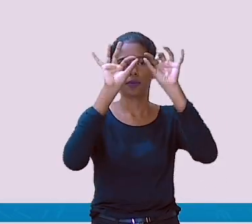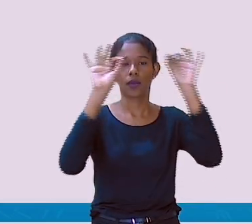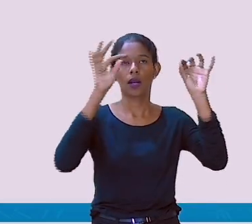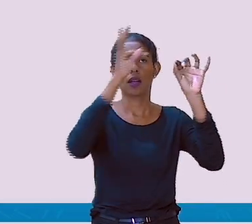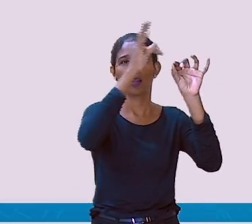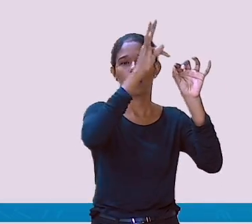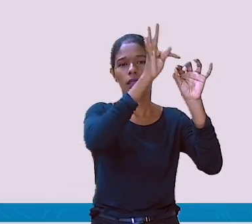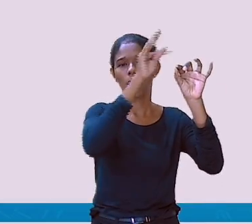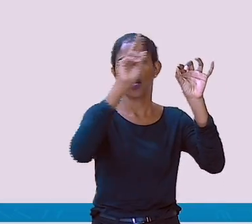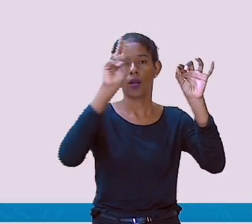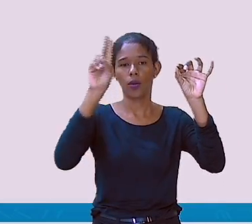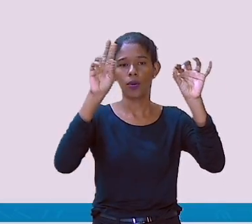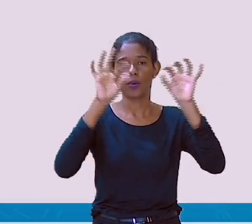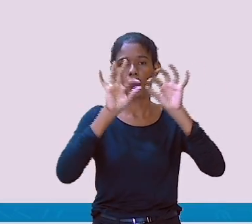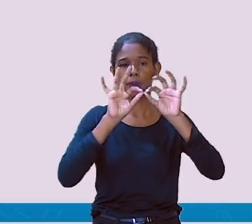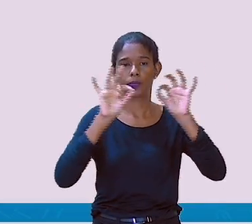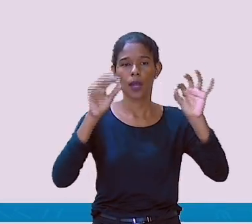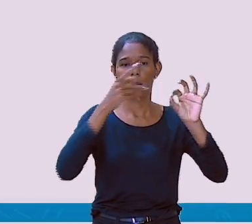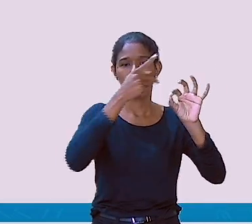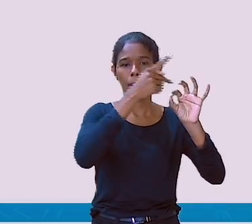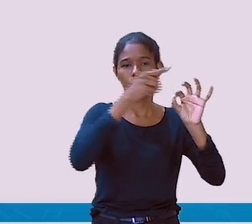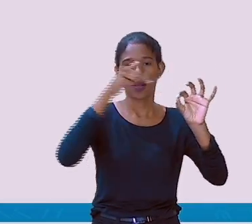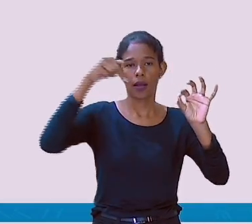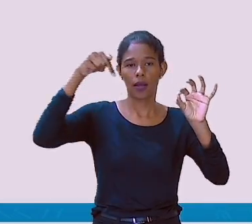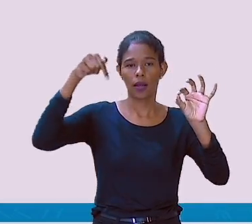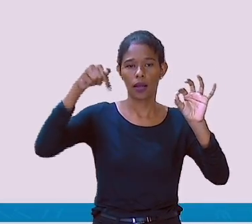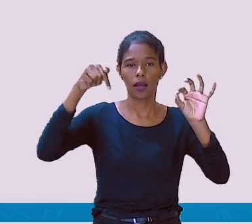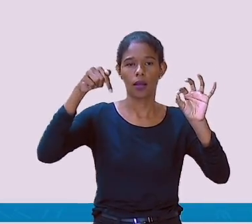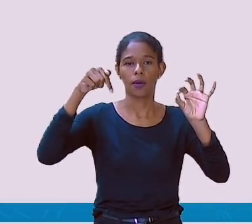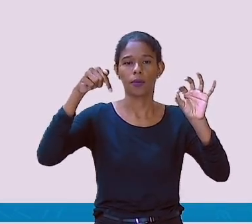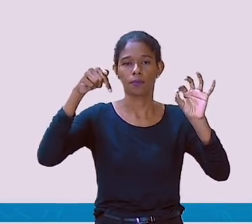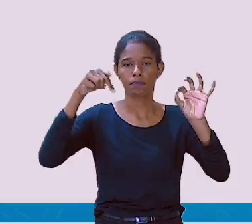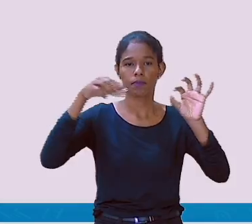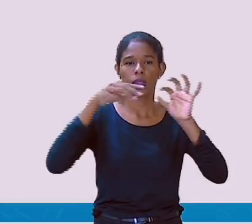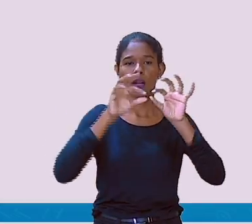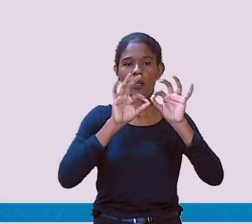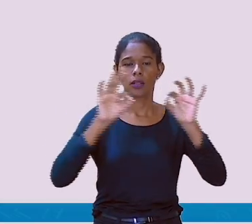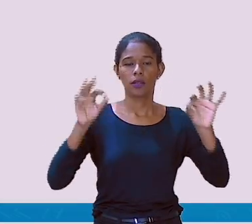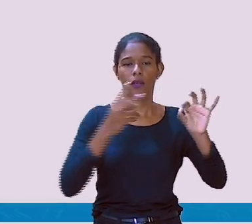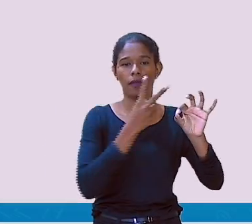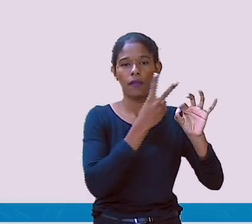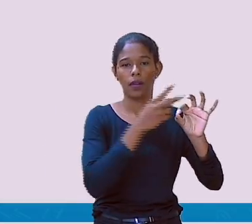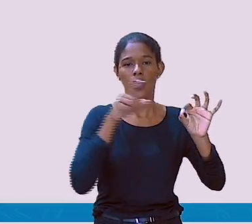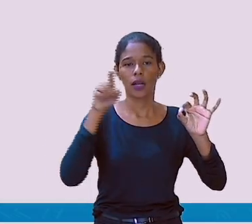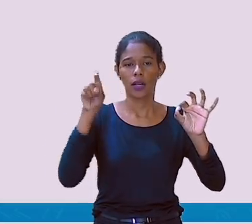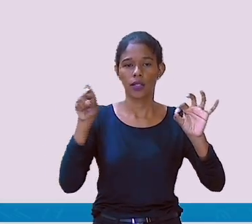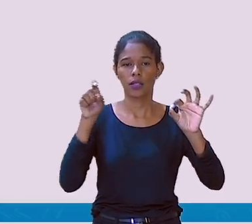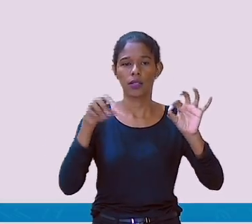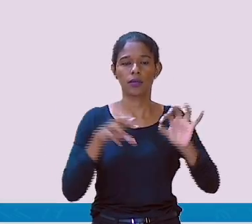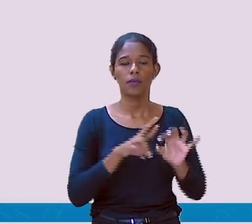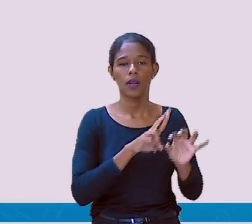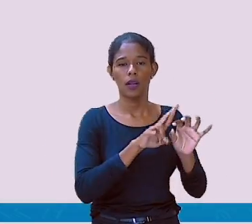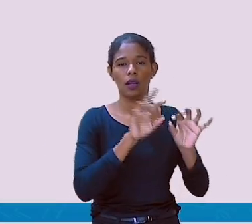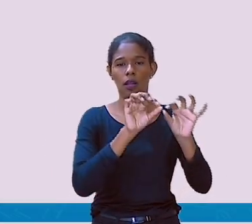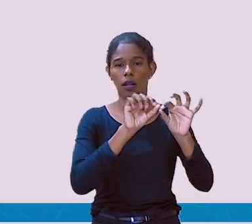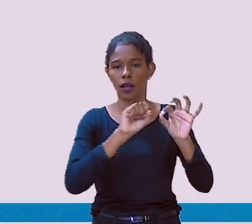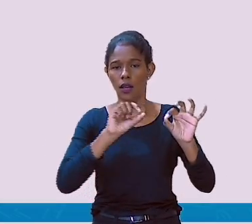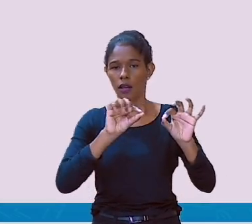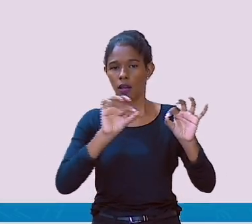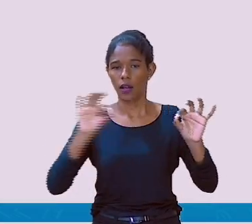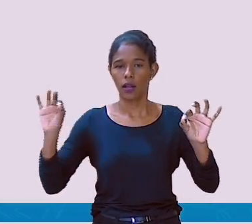3 centímetros, VX 6 centímetros e RS 9